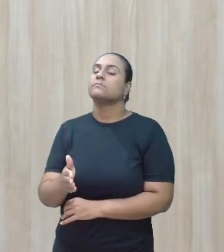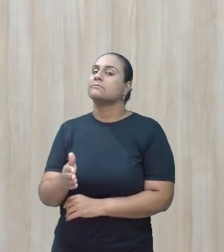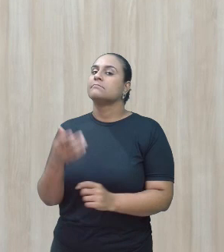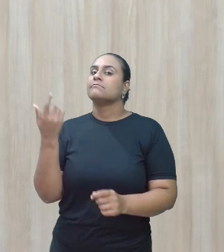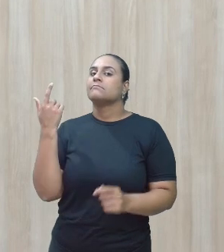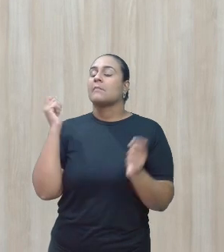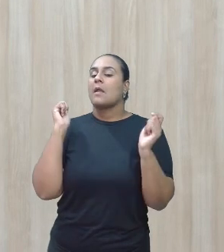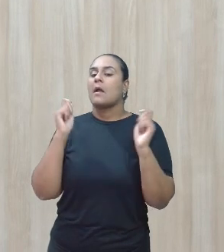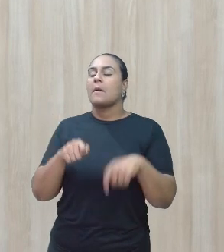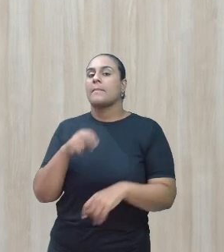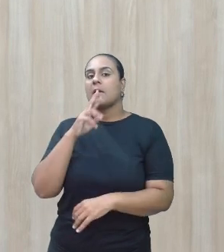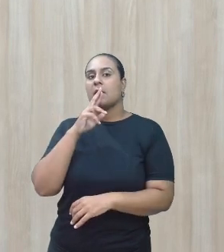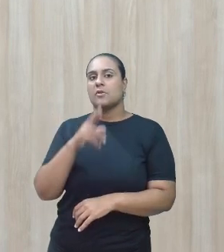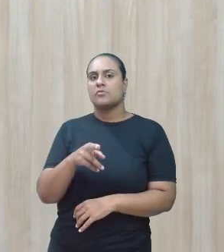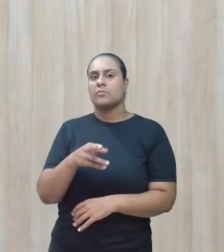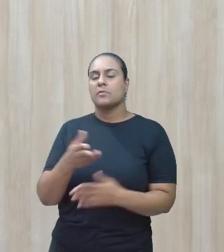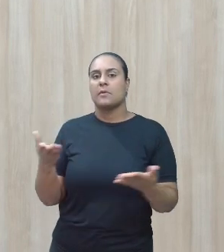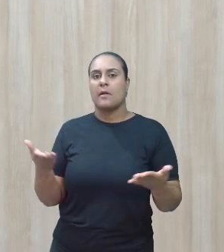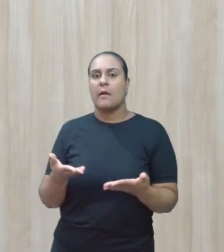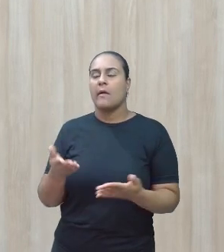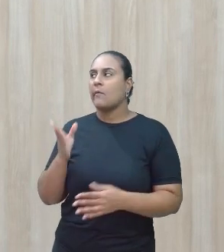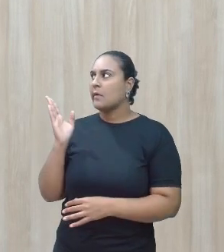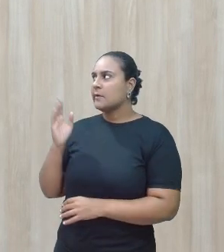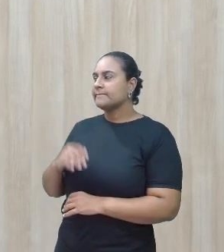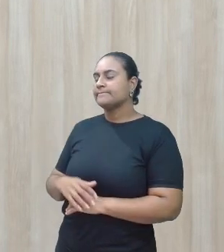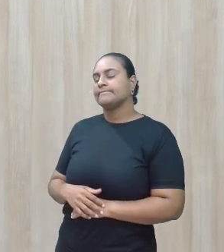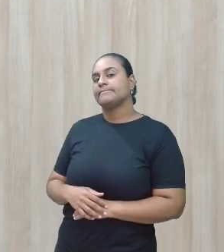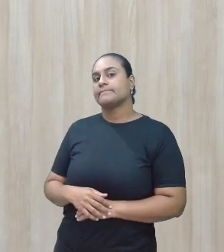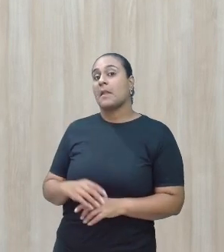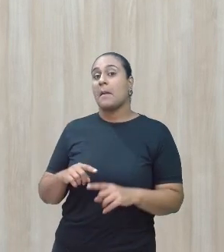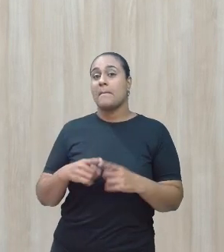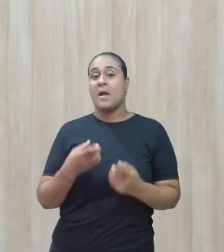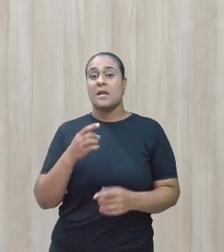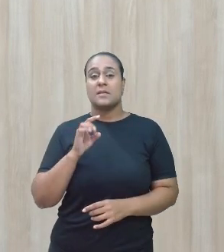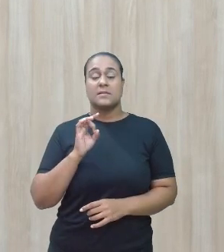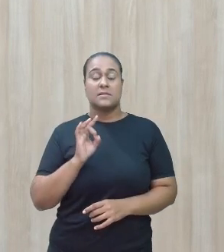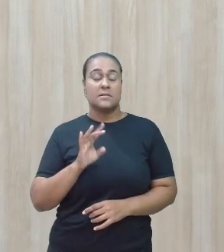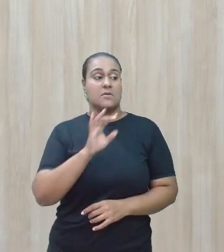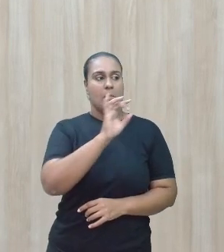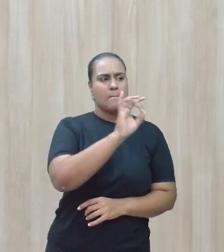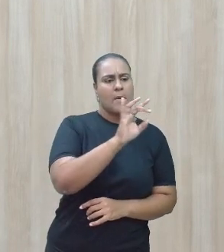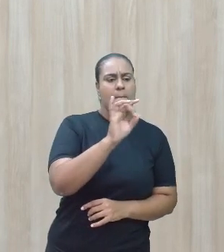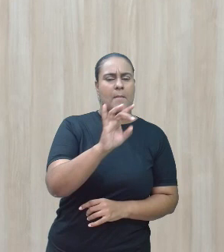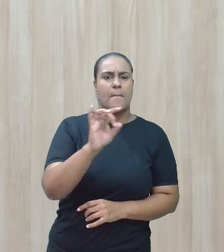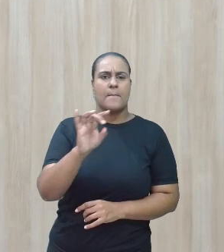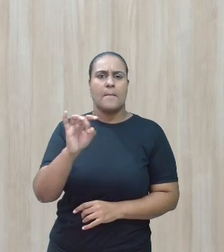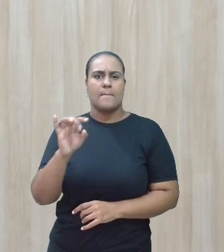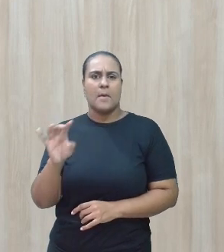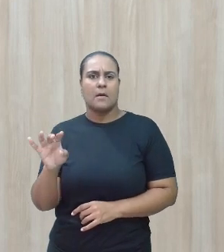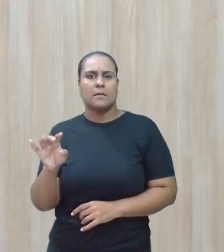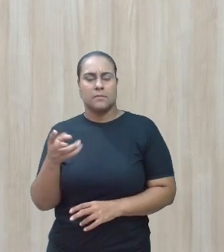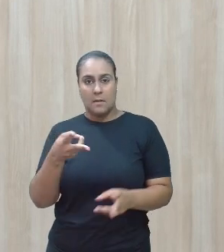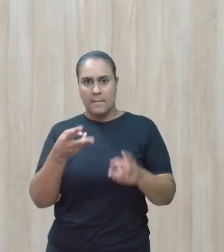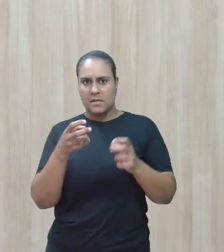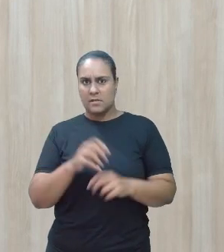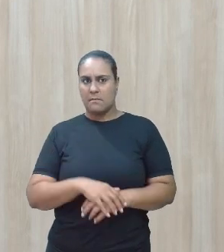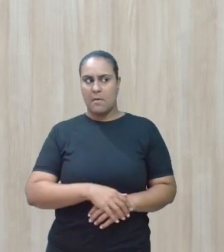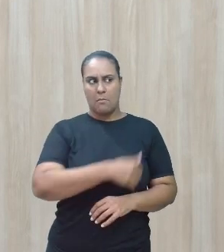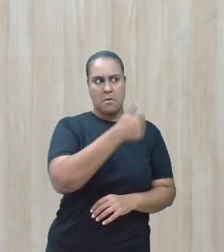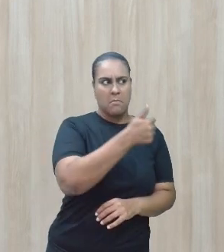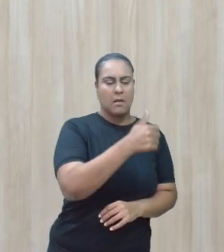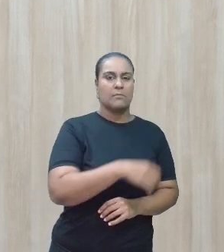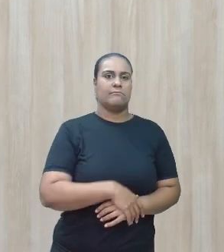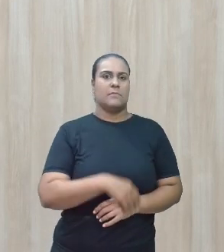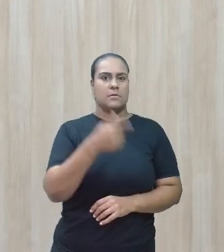responder ainda nessa aula. Se eu fosse responder de 1 por 1, observe que eu teria que fazer do 10º para o